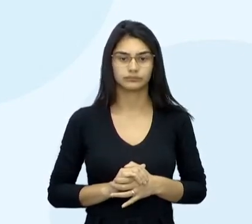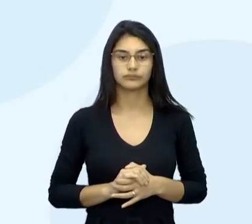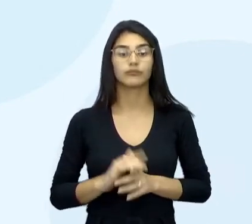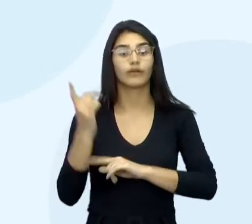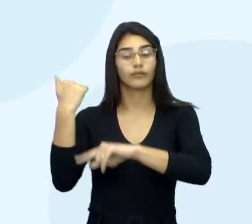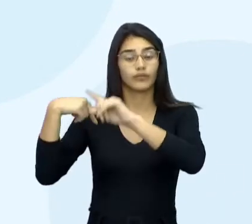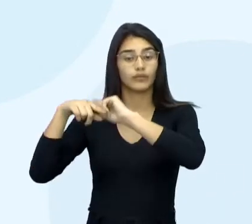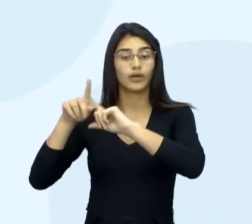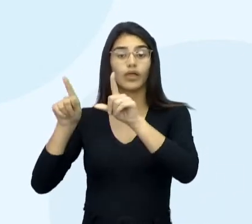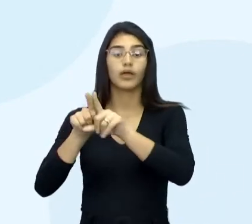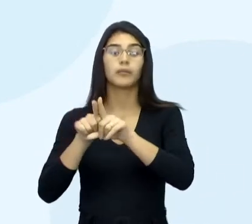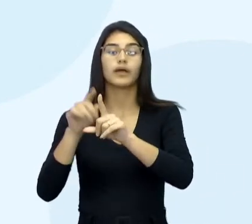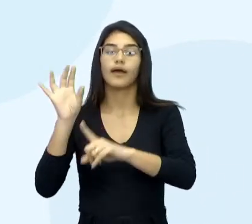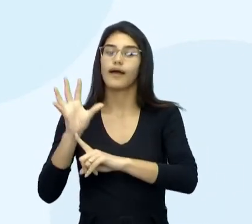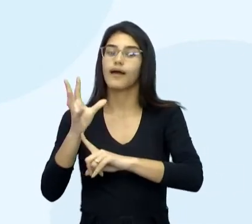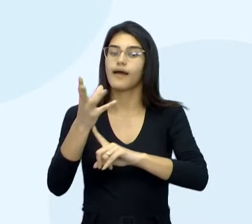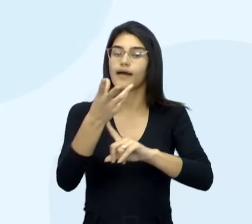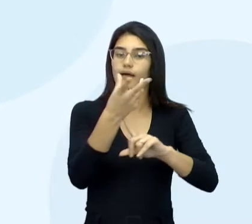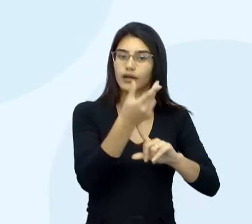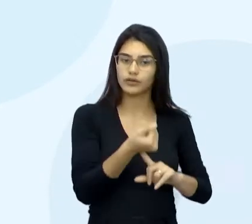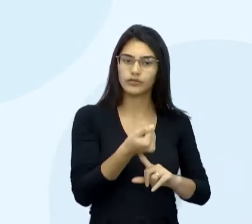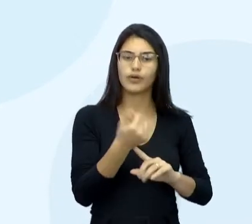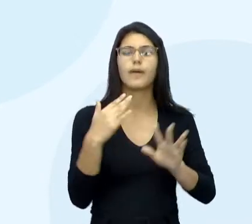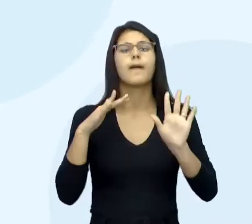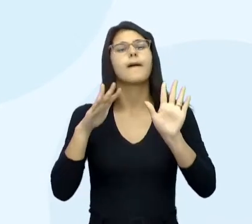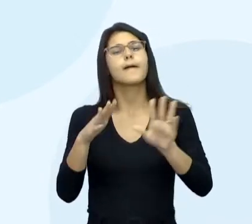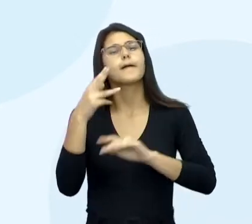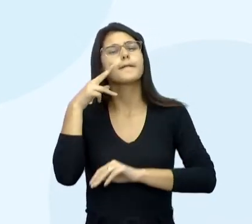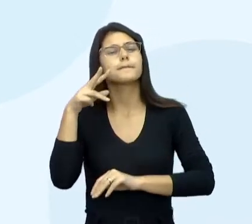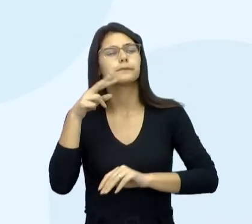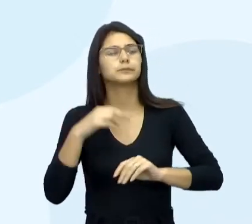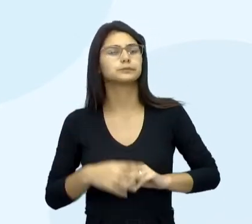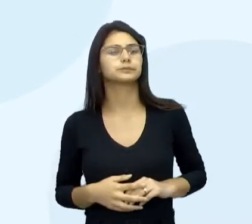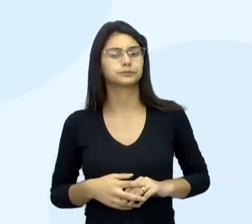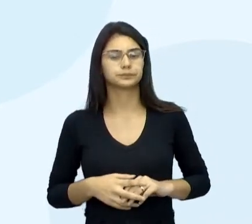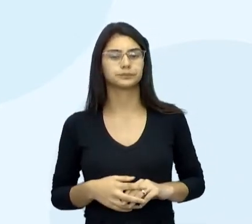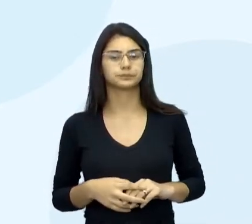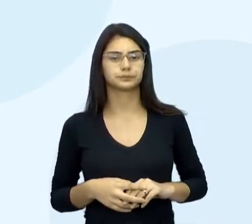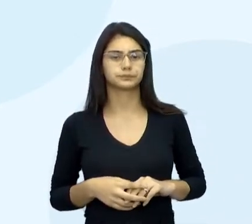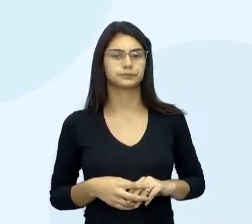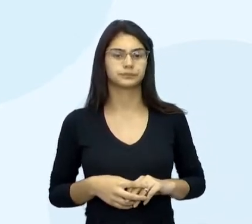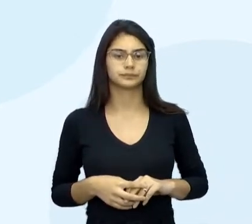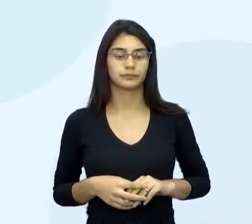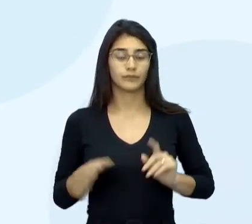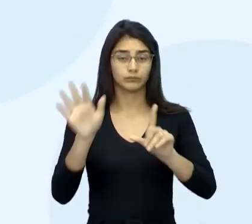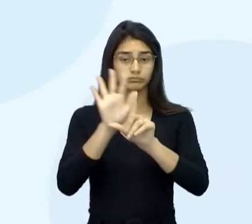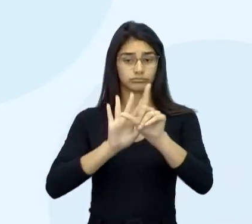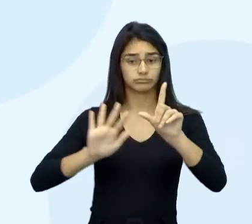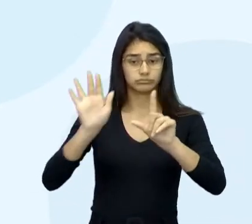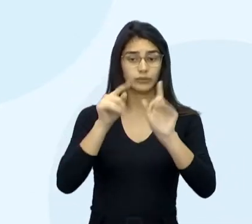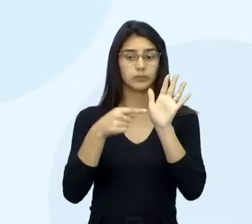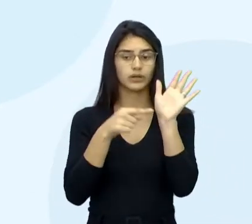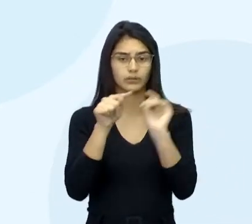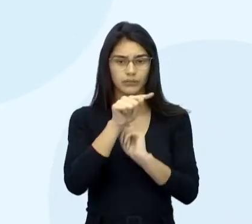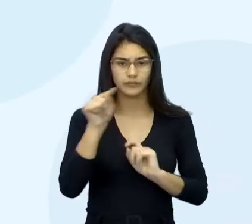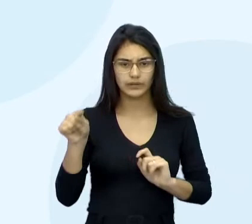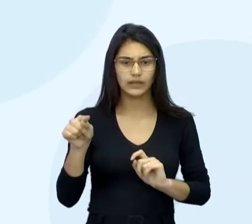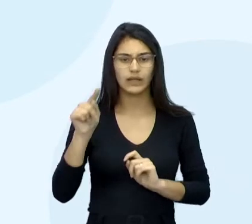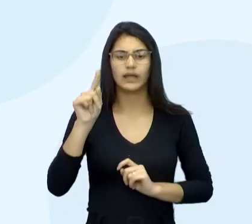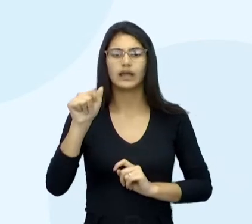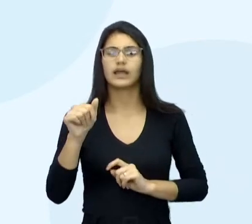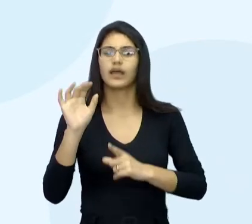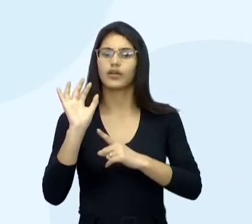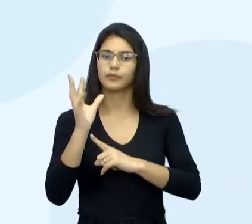avançou também a arte. Mas veja nessa imagem que está aparecendo aí para você, que é de